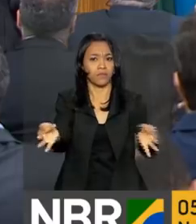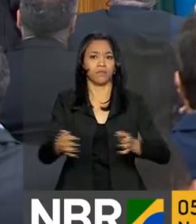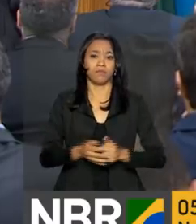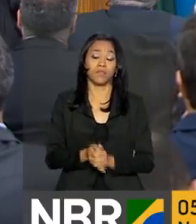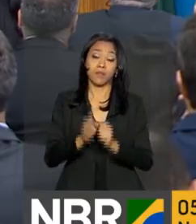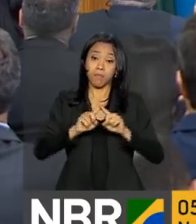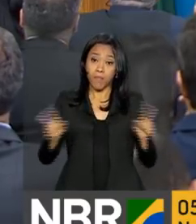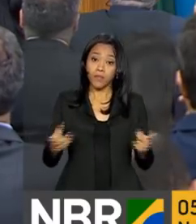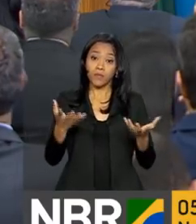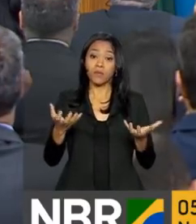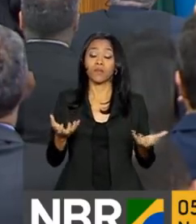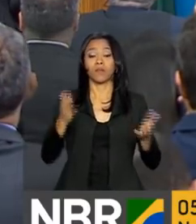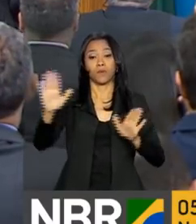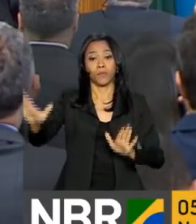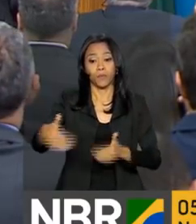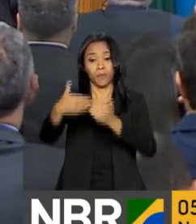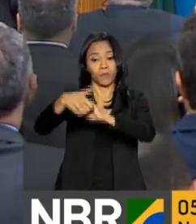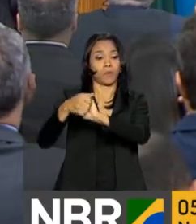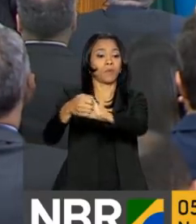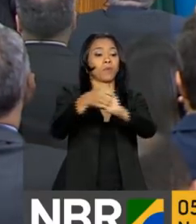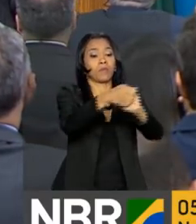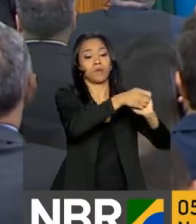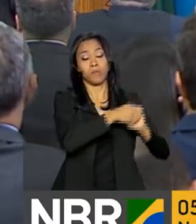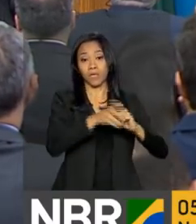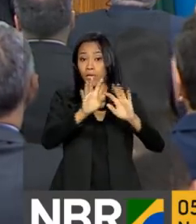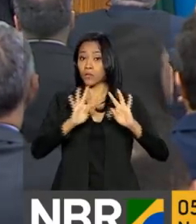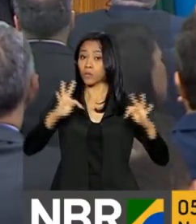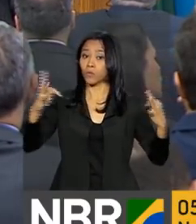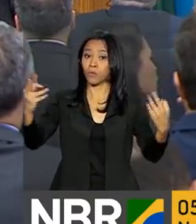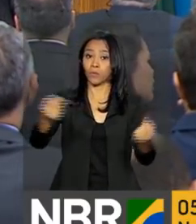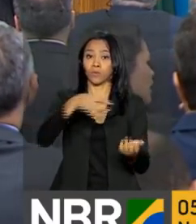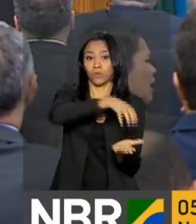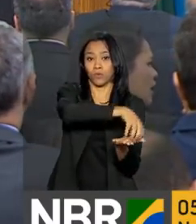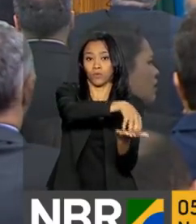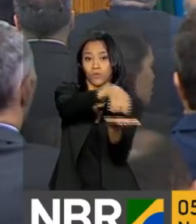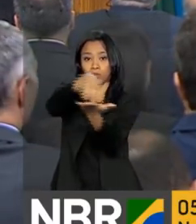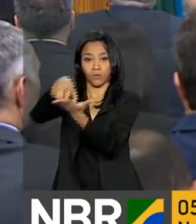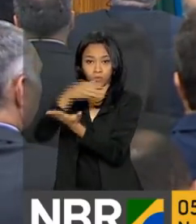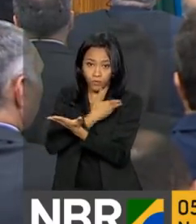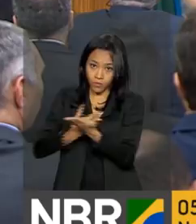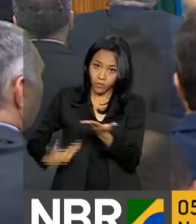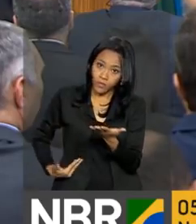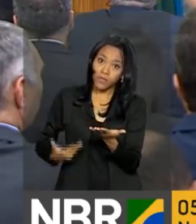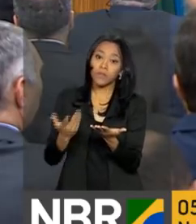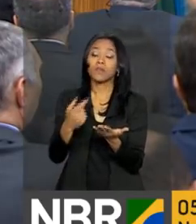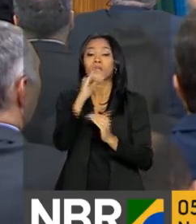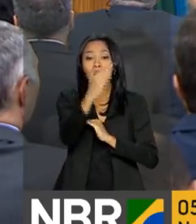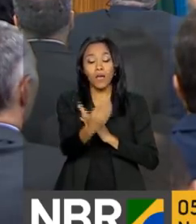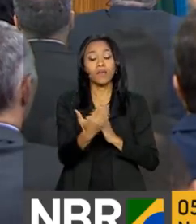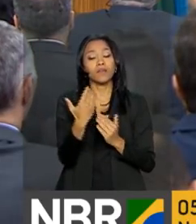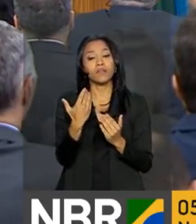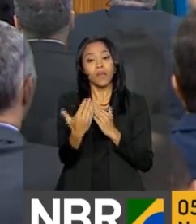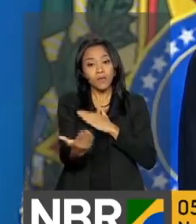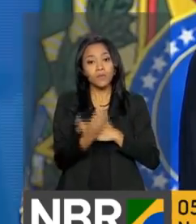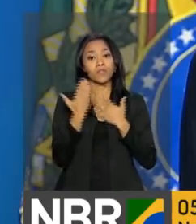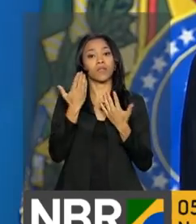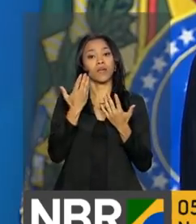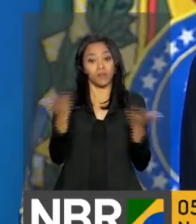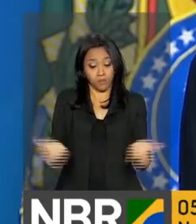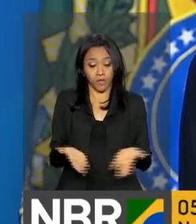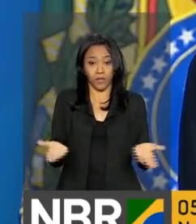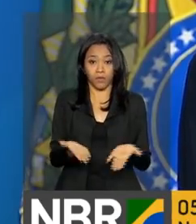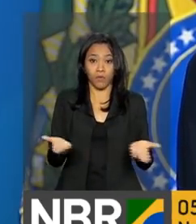que se empenham para tornar o dn e uma realidade cumprimento também a